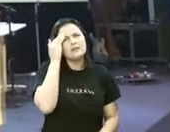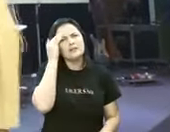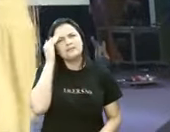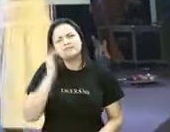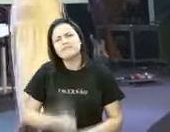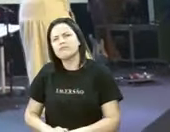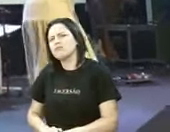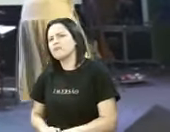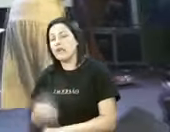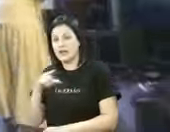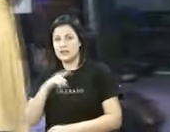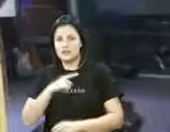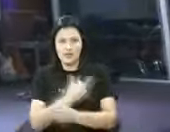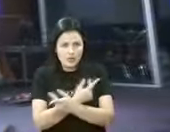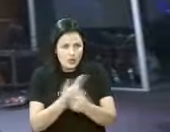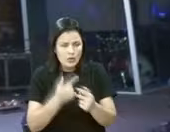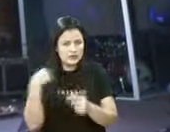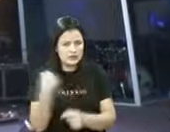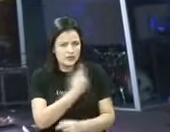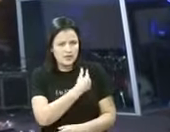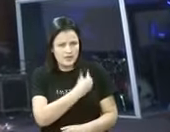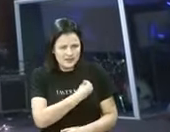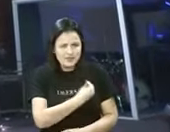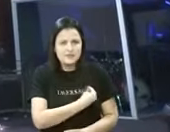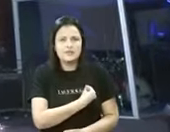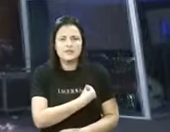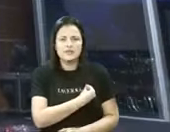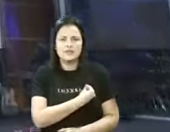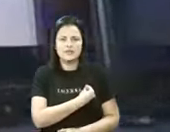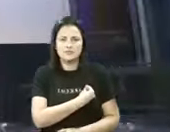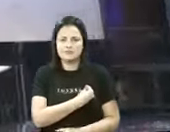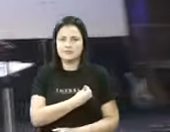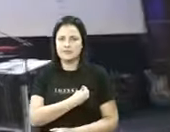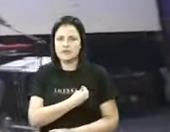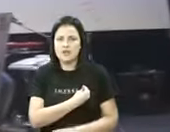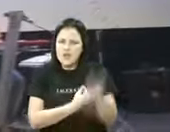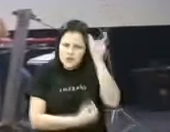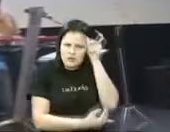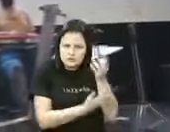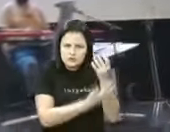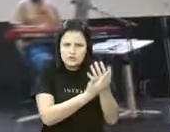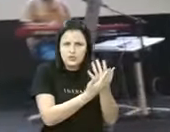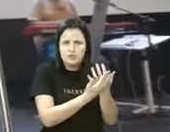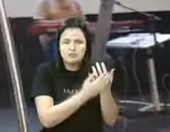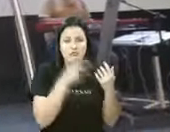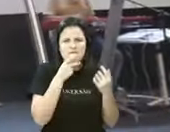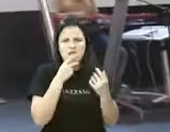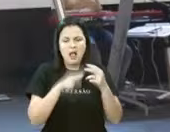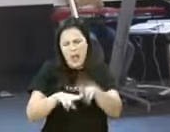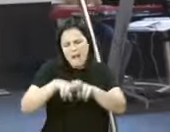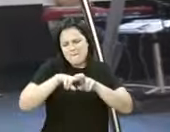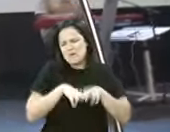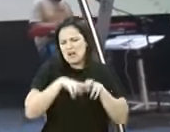Mas existem áreas debilitantes na nossa vida, que são áreas que o diabo vem e diz, por causa